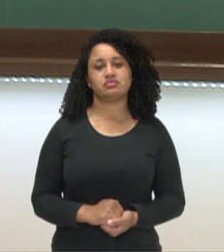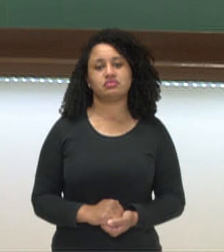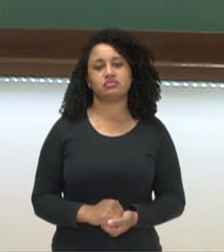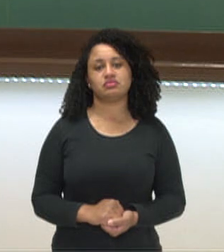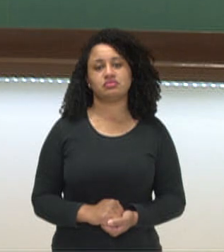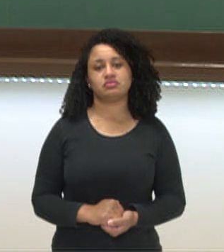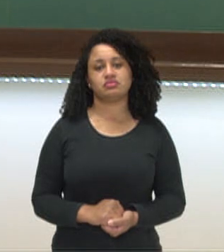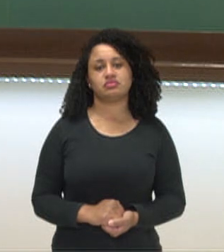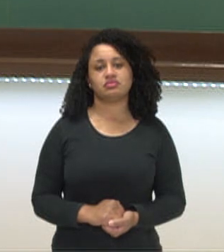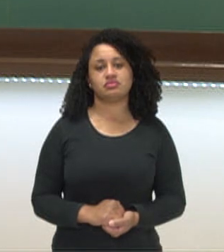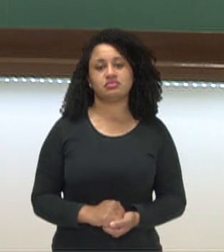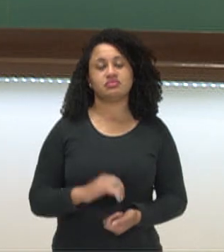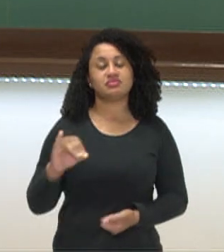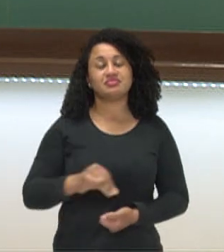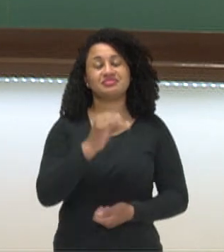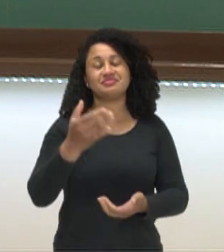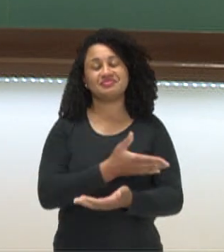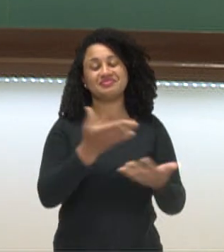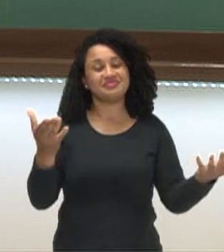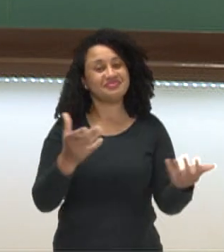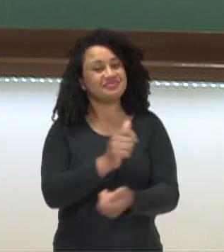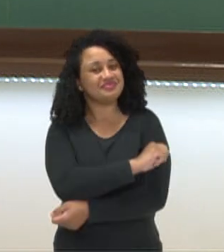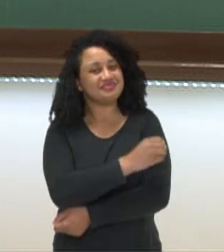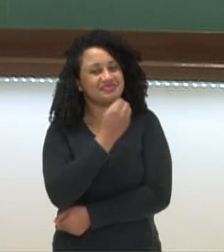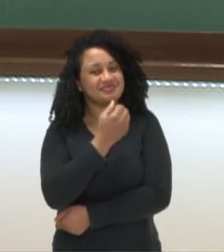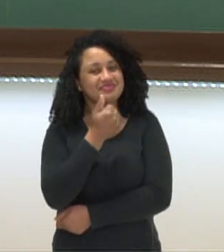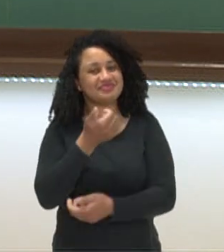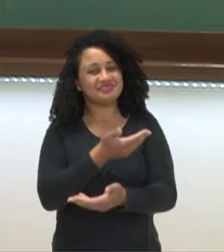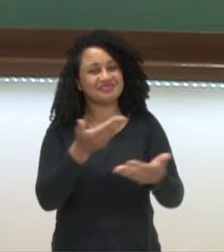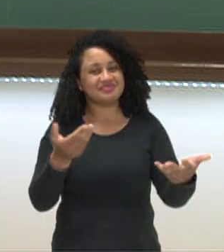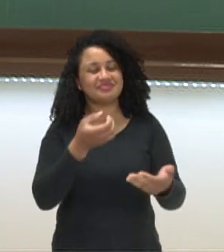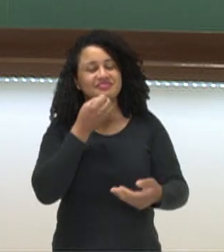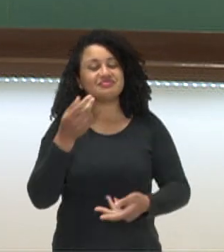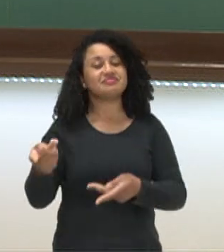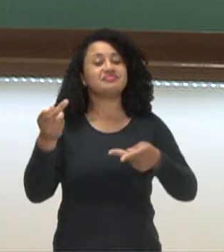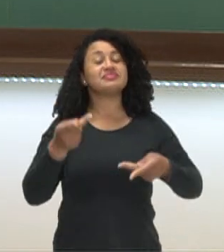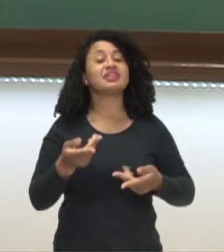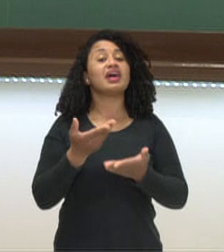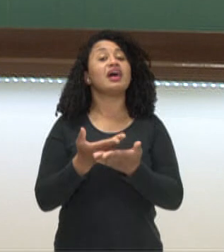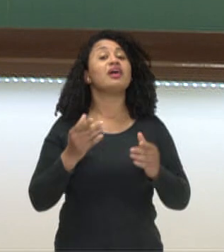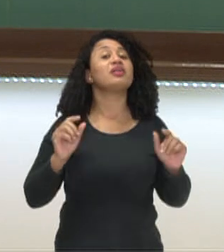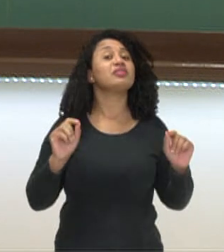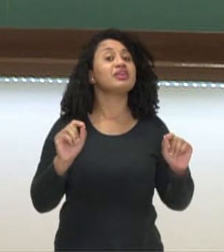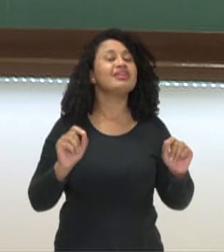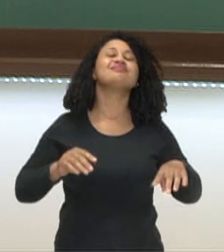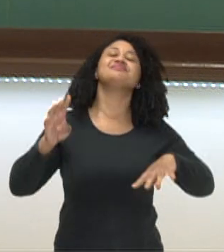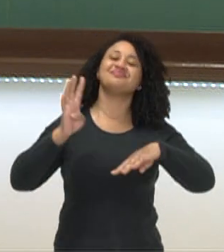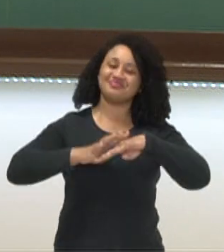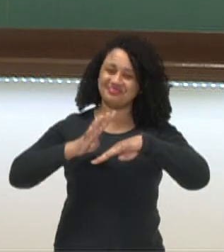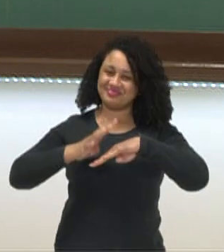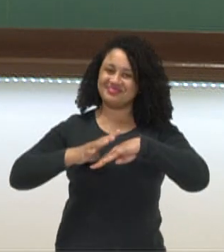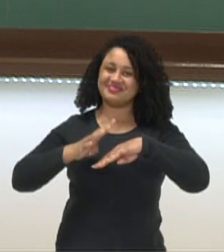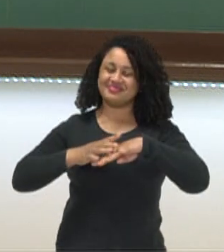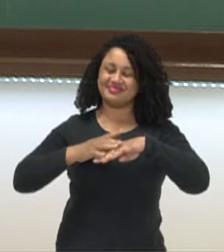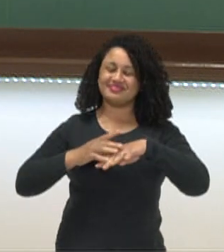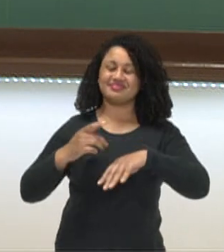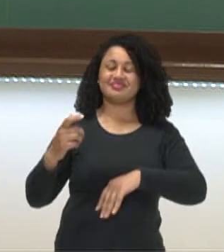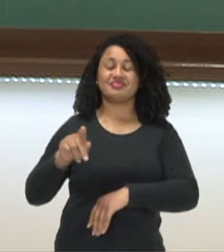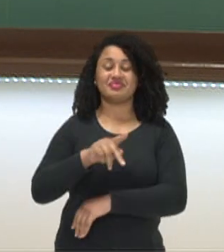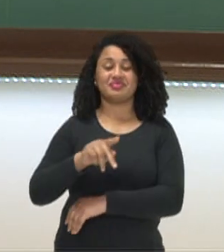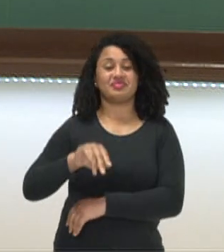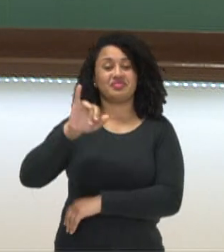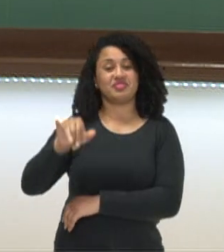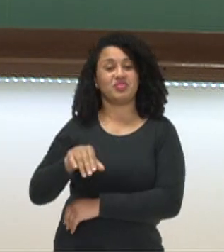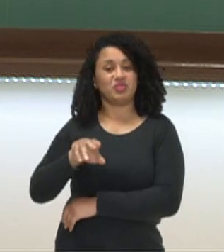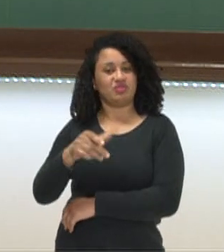Olá pessoas, tudo bem com vocês? Sejam muito bem-vindos a mais uma aula de matemática com a professora Ju,